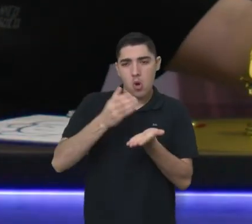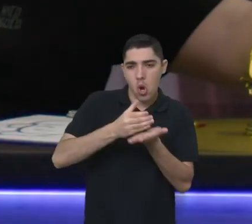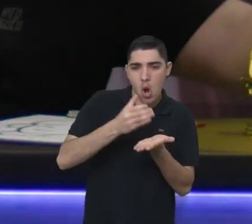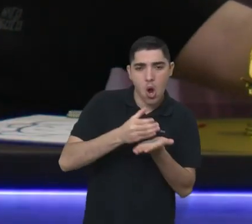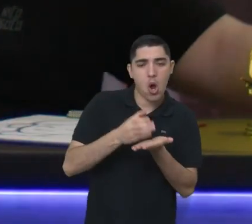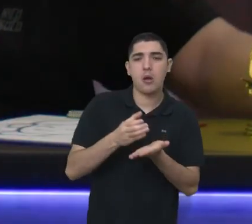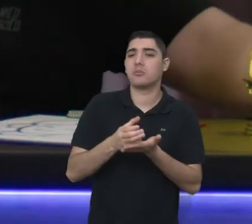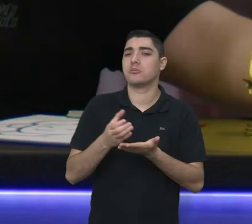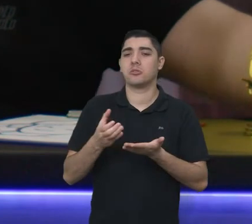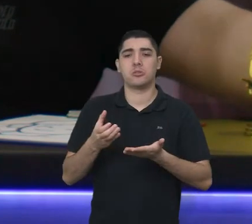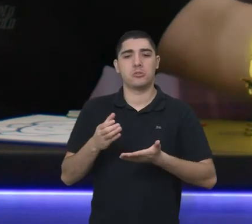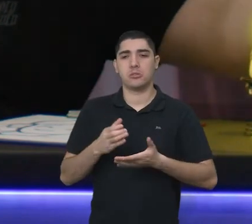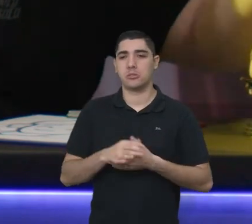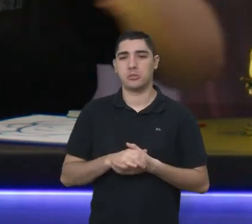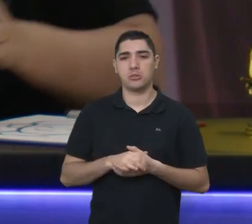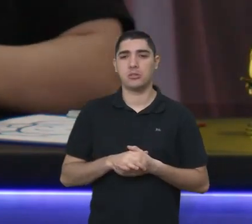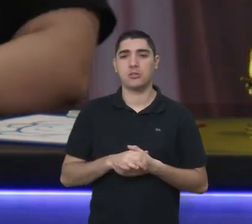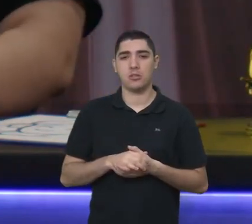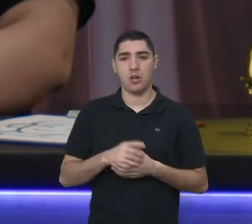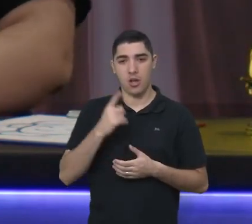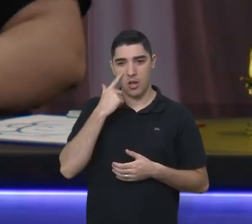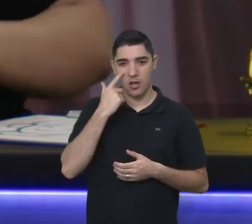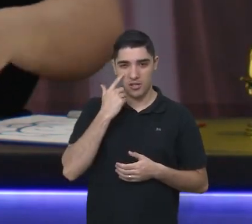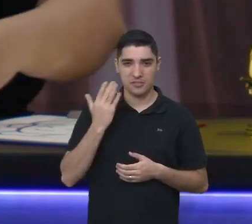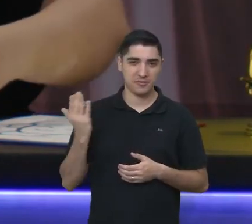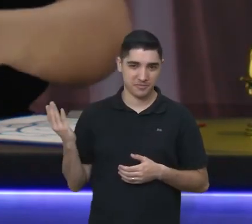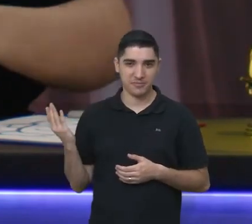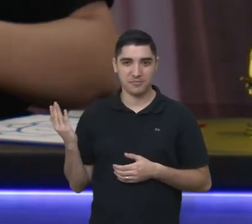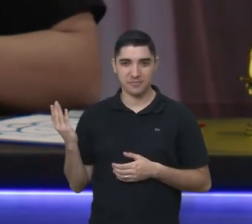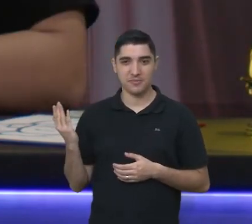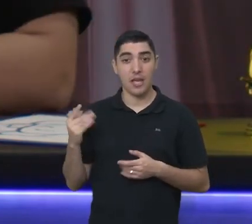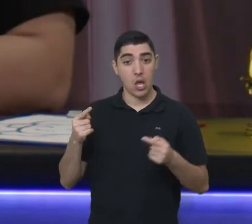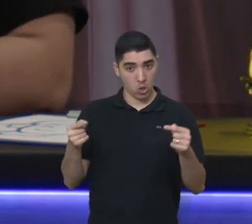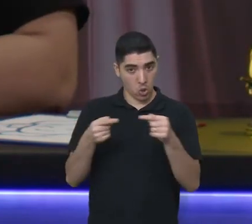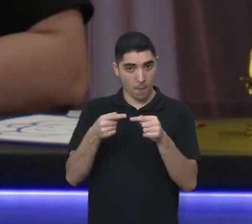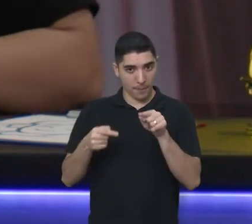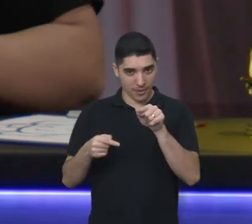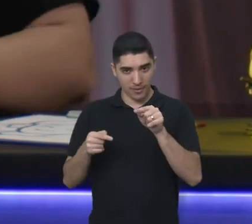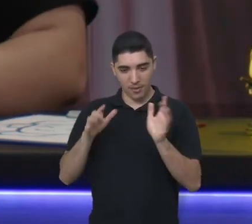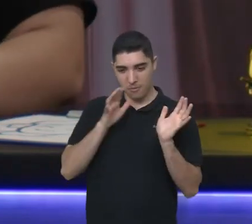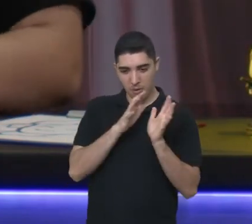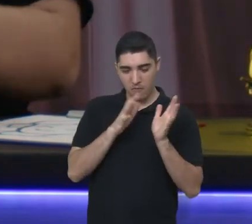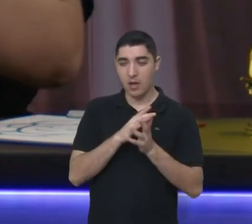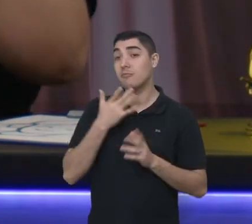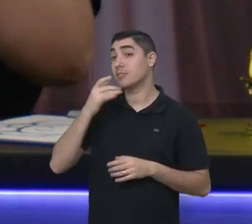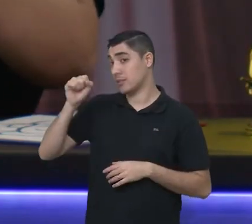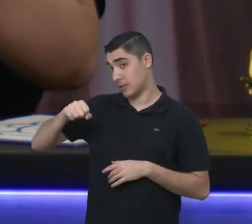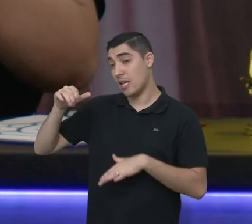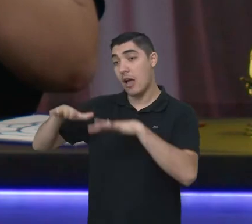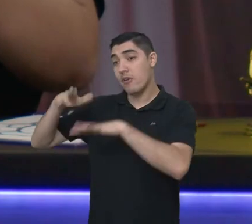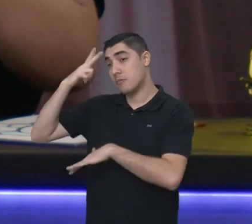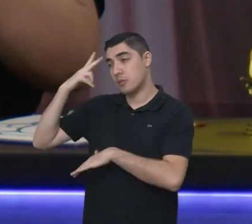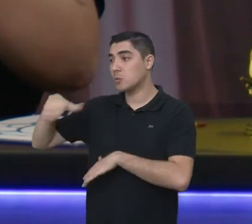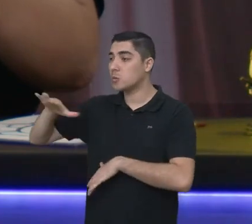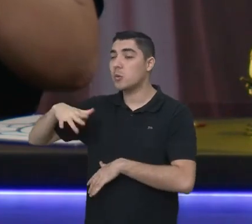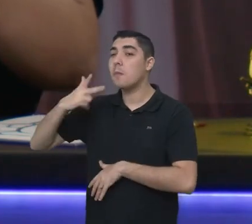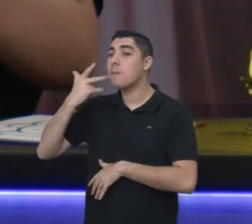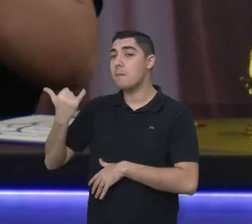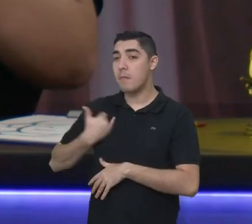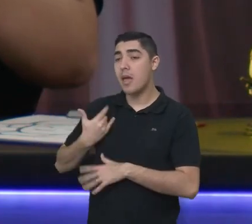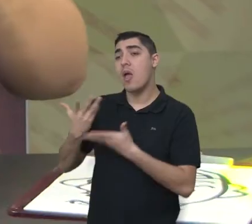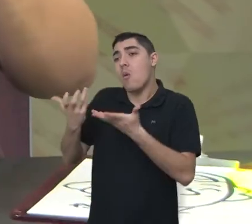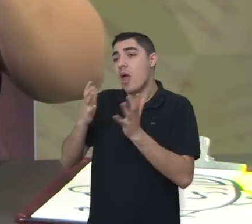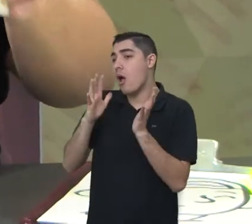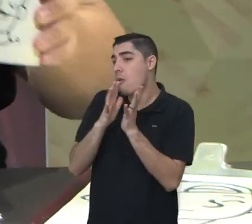caneca, aqui, ó. Que inclusive é par dessa almofada aqui. É, sim. Às vezes tem gente que pede o kit, né? A almofada